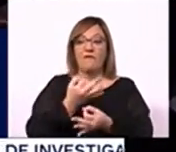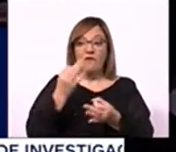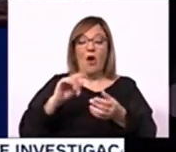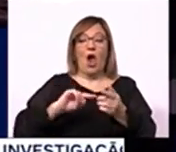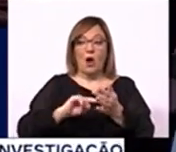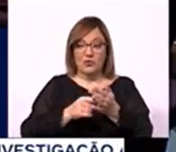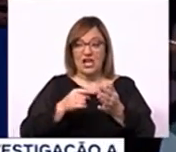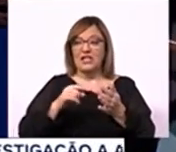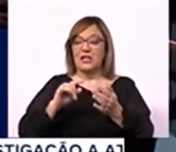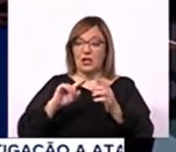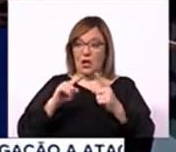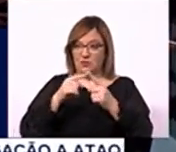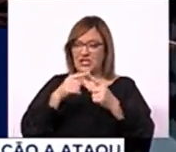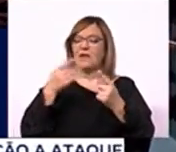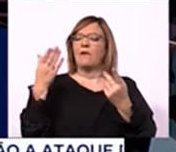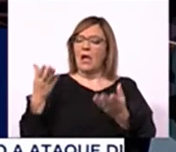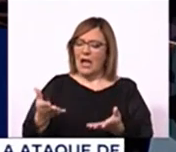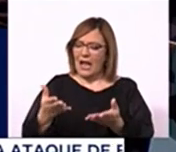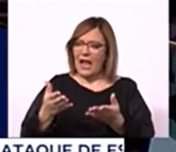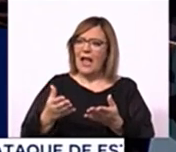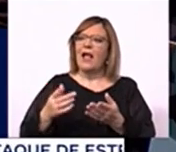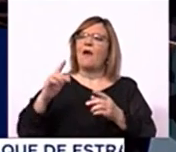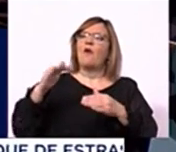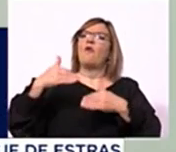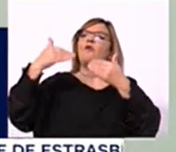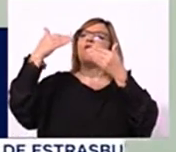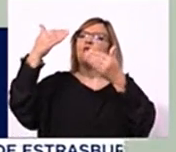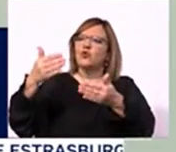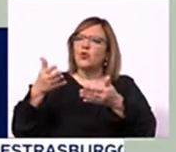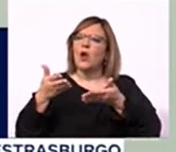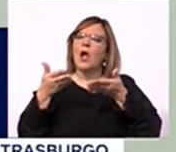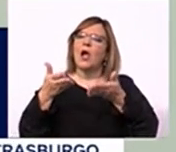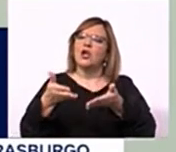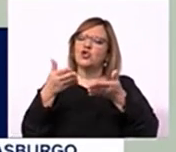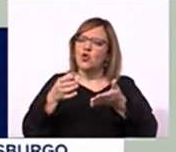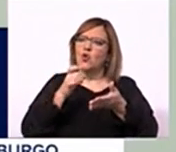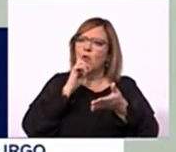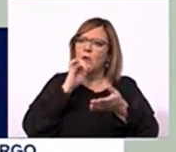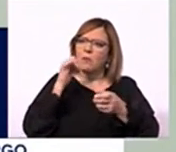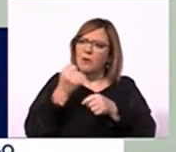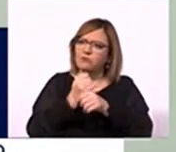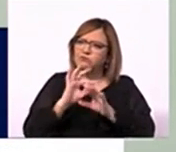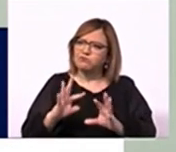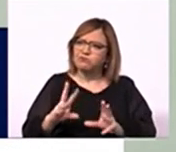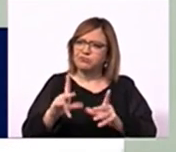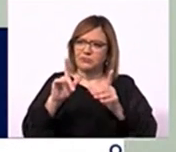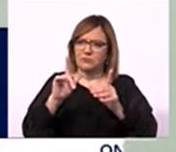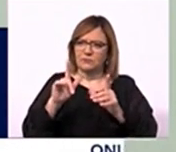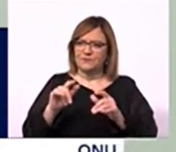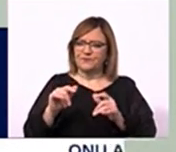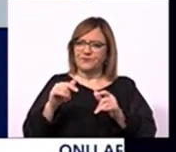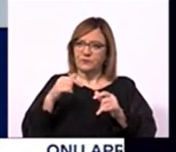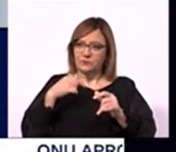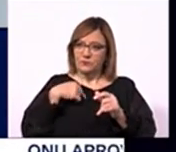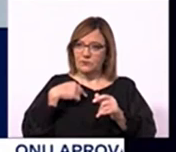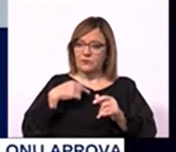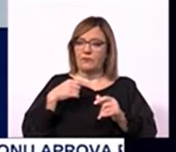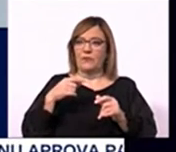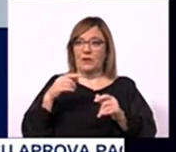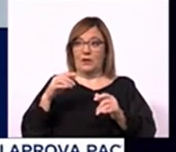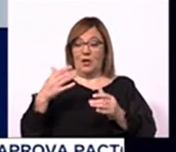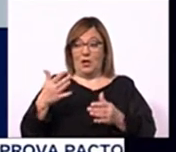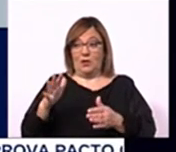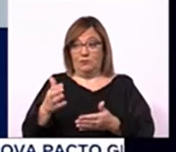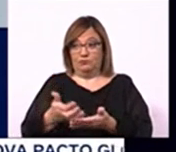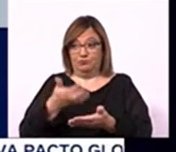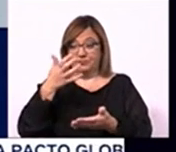é sempre trabalhar as arestas das futuras gerações. Nós estamos a incidir essencialmente nos professores